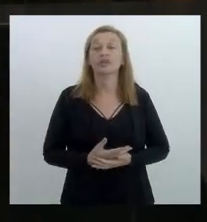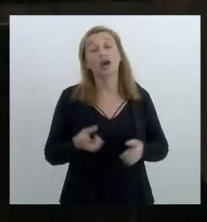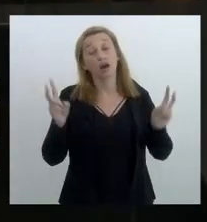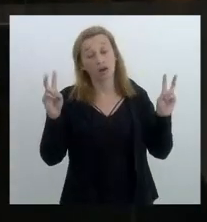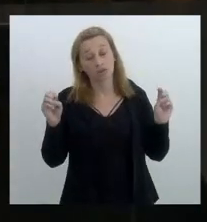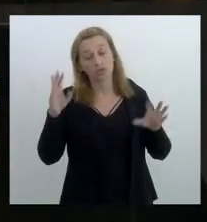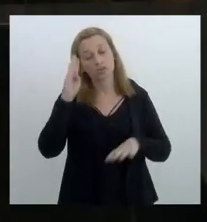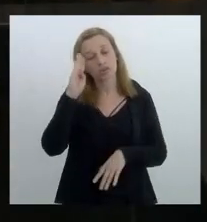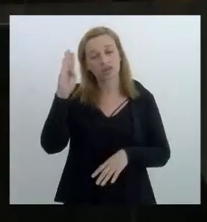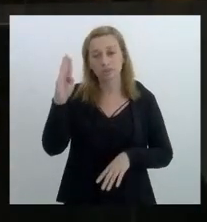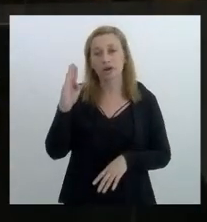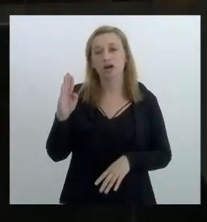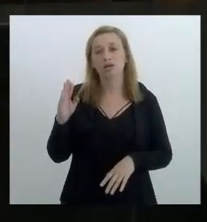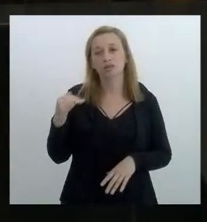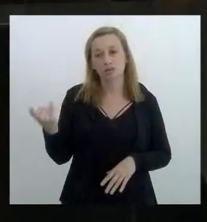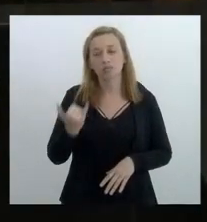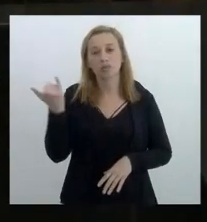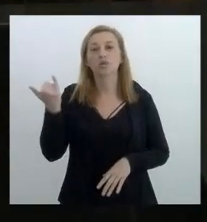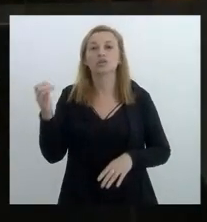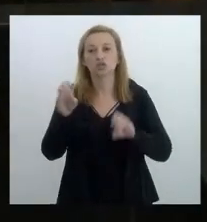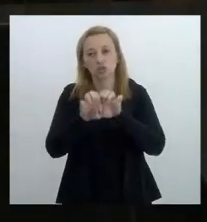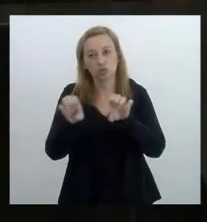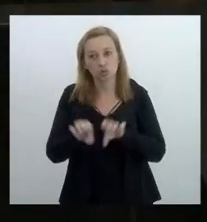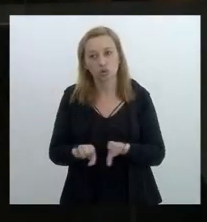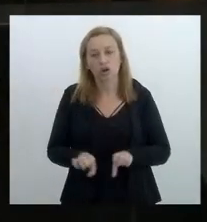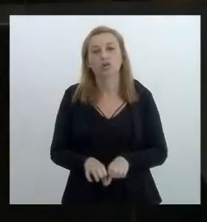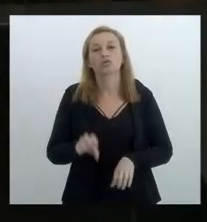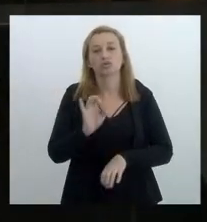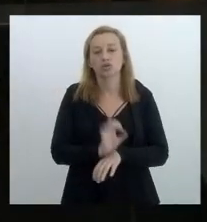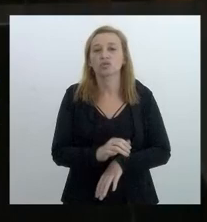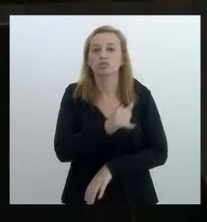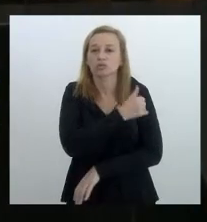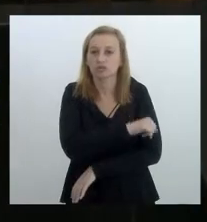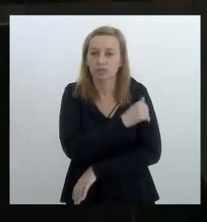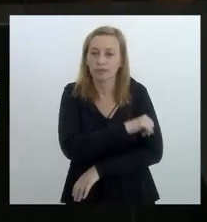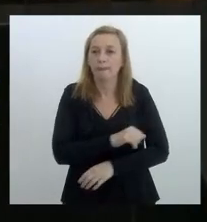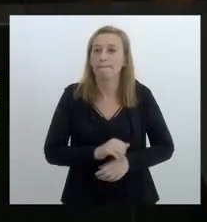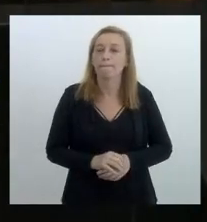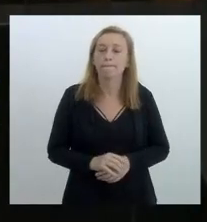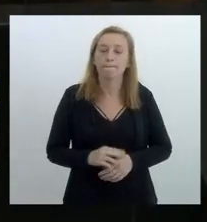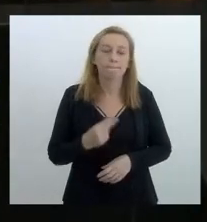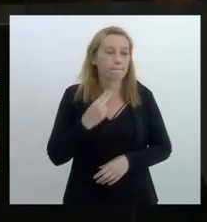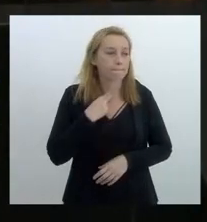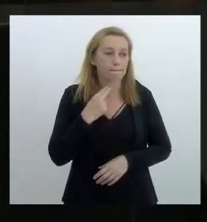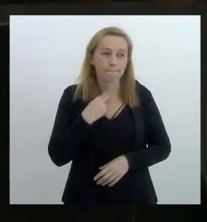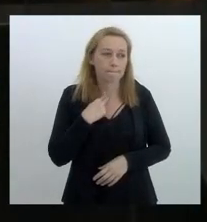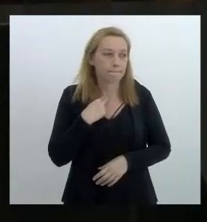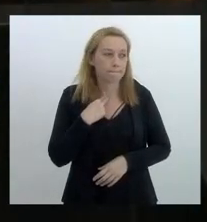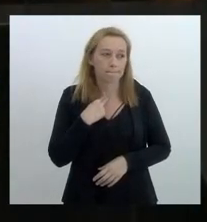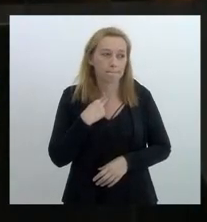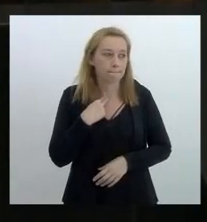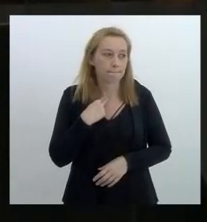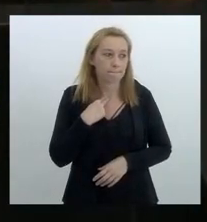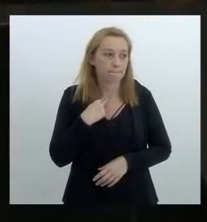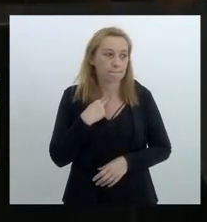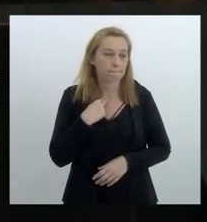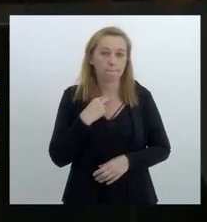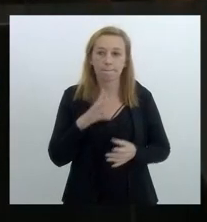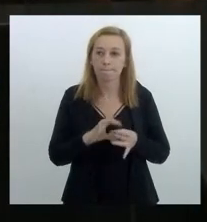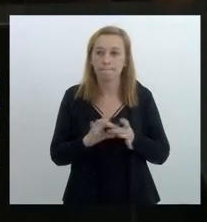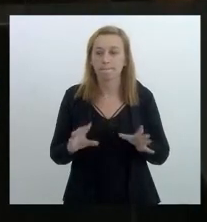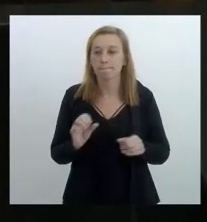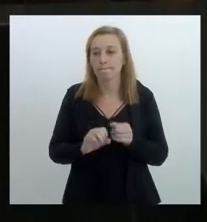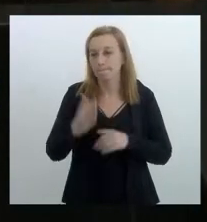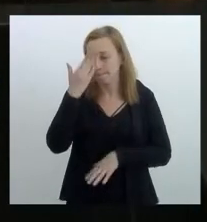questões tão fundamentais e estruturais que o Estado do Rio de Janeiro não pode abdicar de fazer. Muito obrigada,